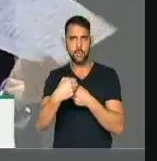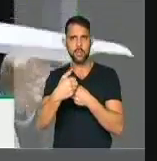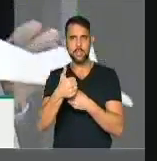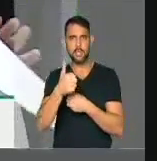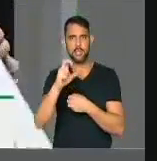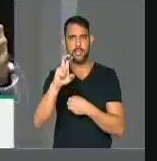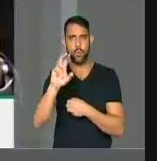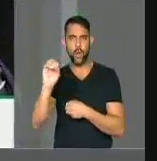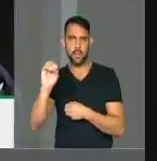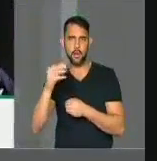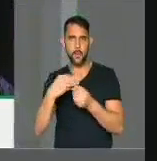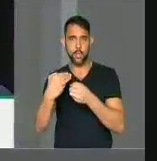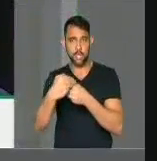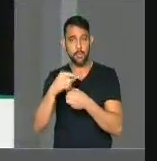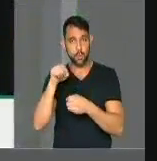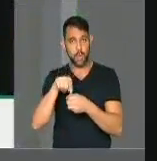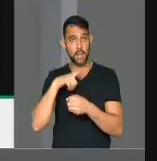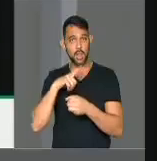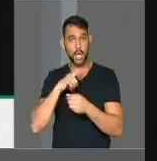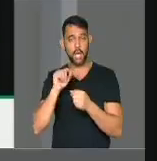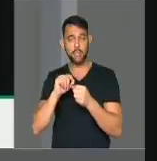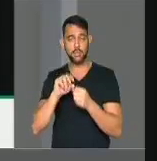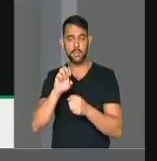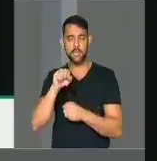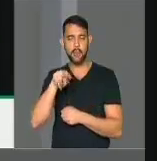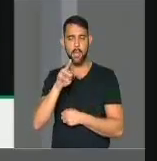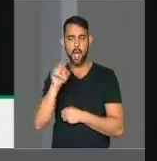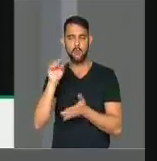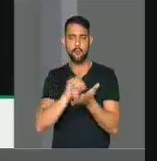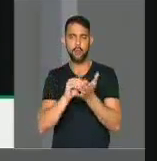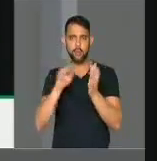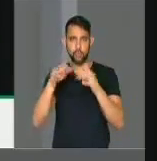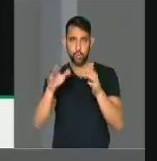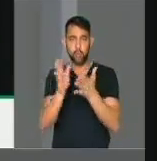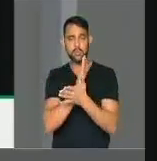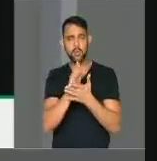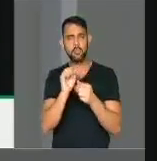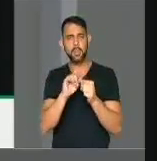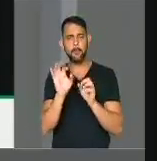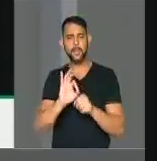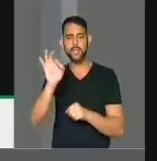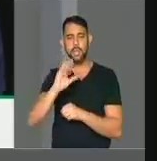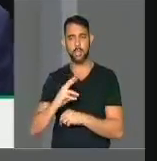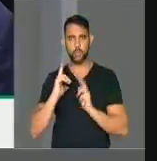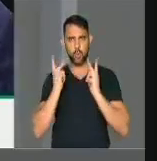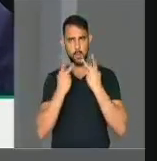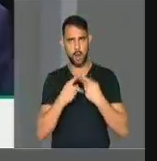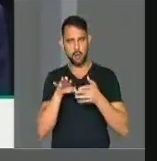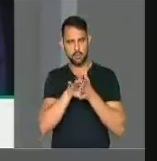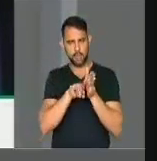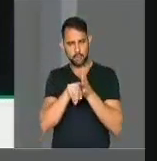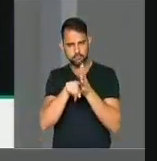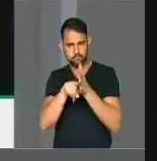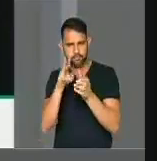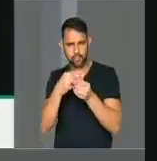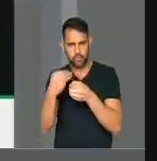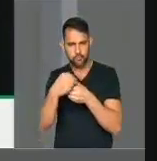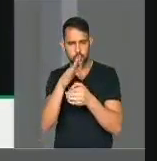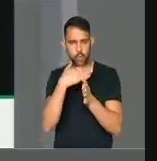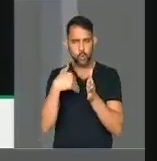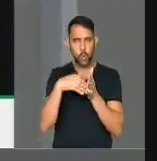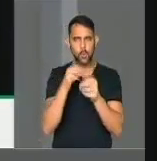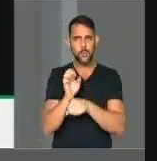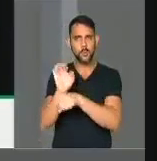e 150 deles estão exatamente no semiárido. Sobre o índice de desenvolvimento humano, no aspecto